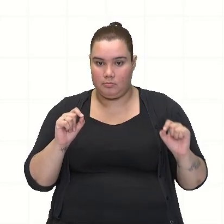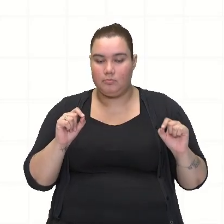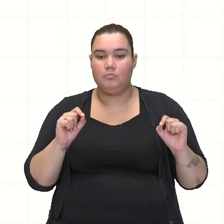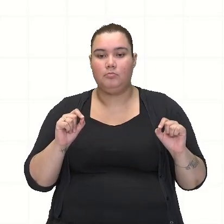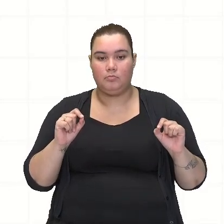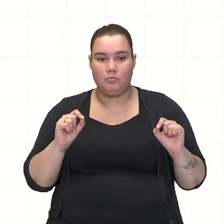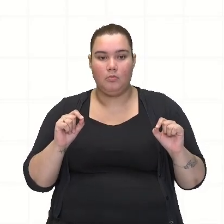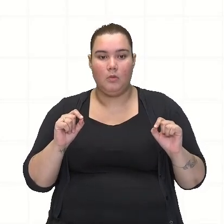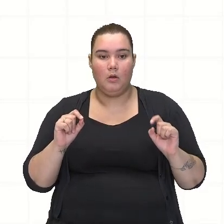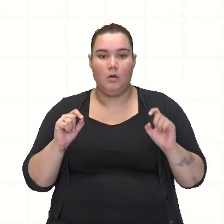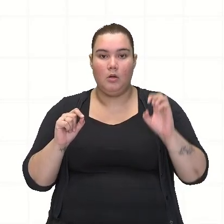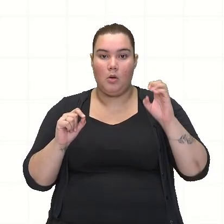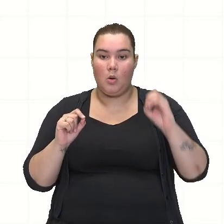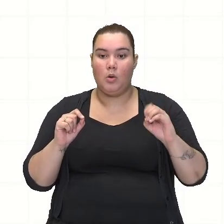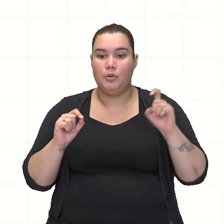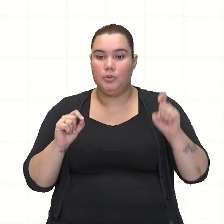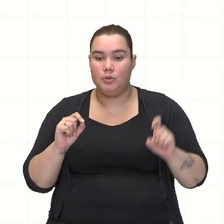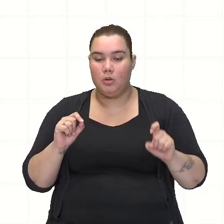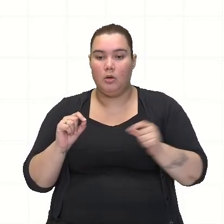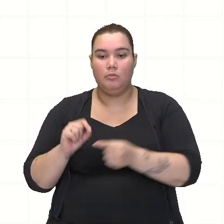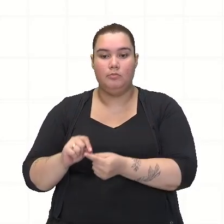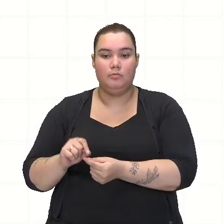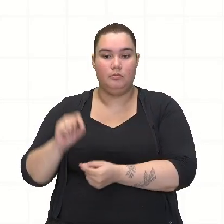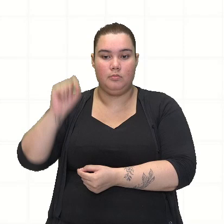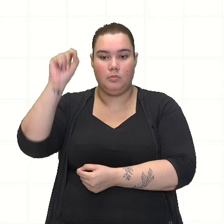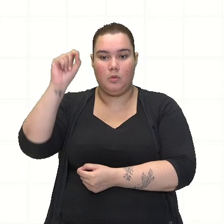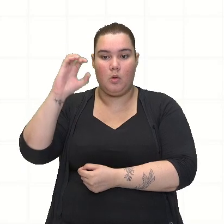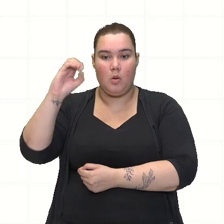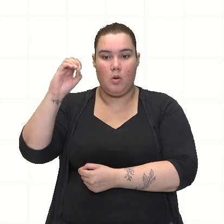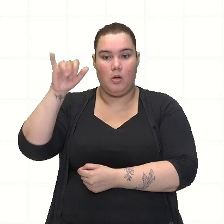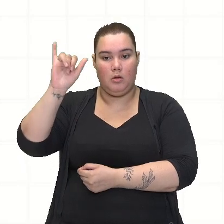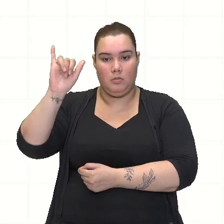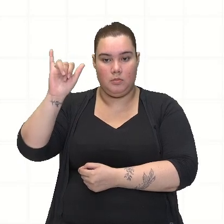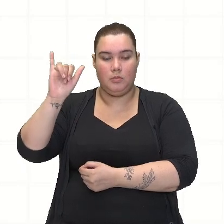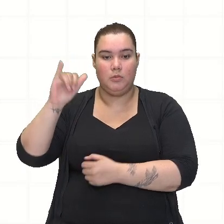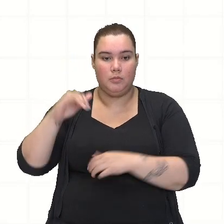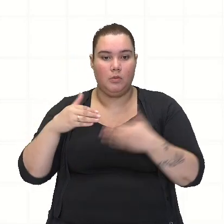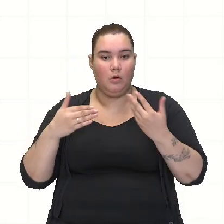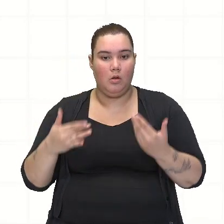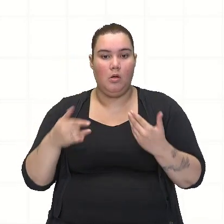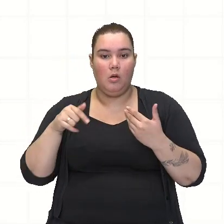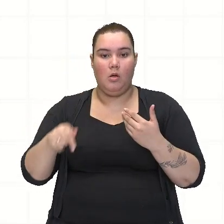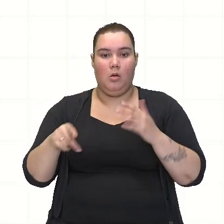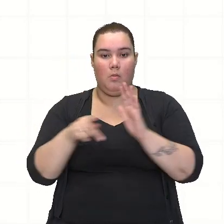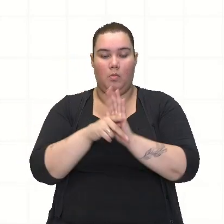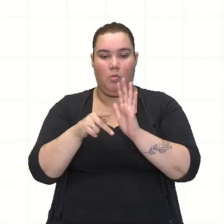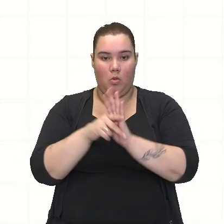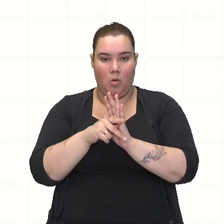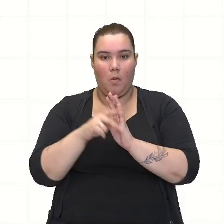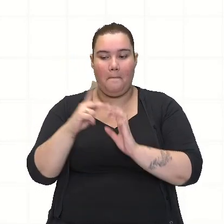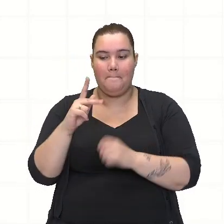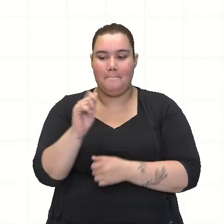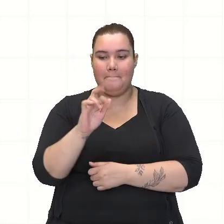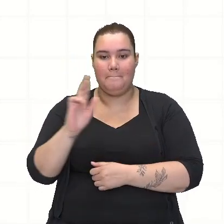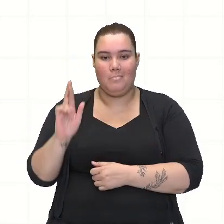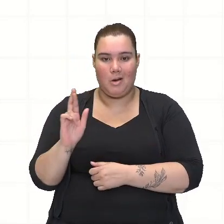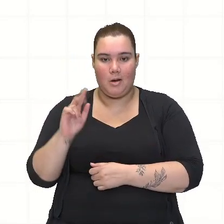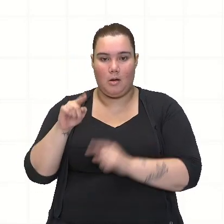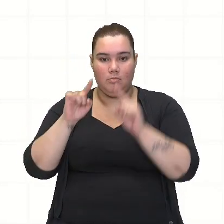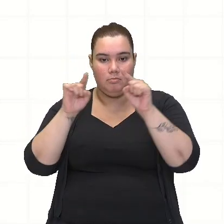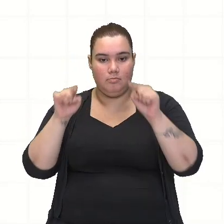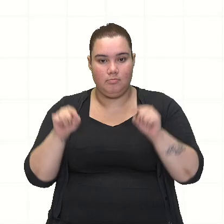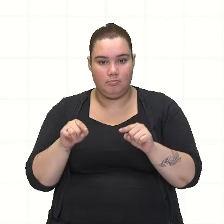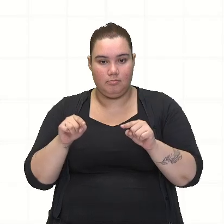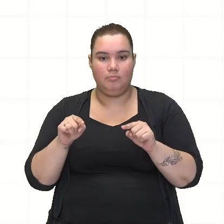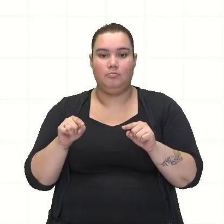numerados, o eixo OX e o eixo OY. Assim, um par ordenado, olha, está aqui o detalhe,